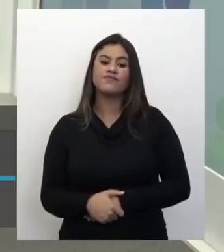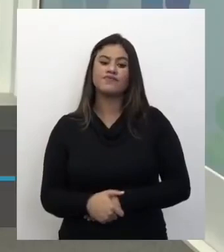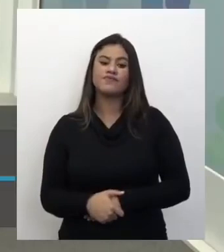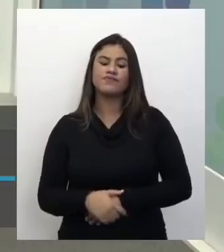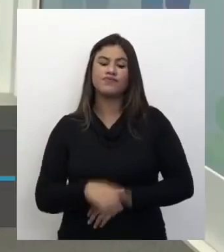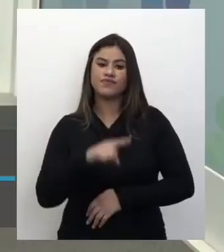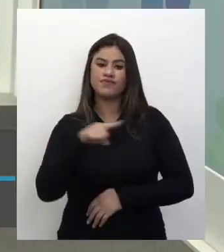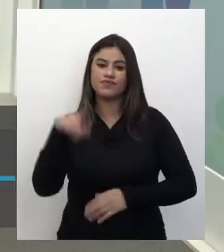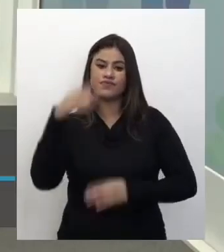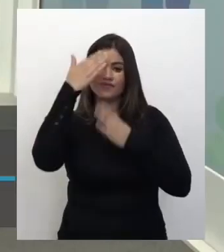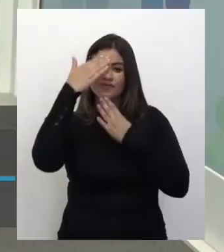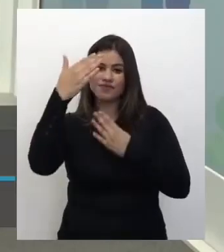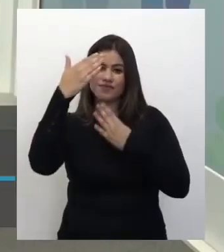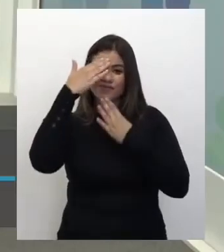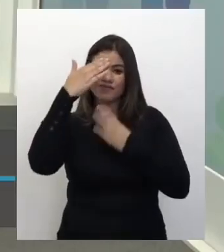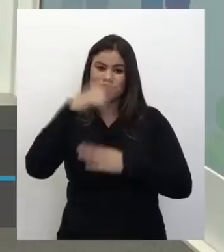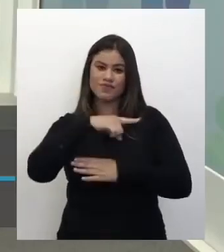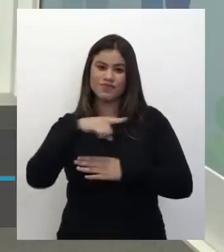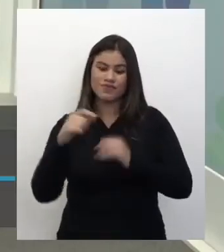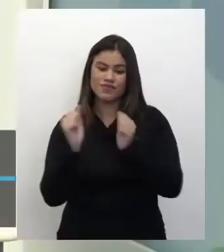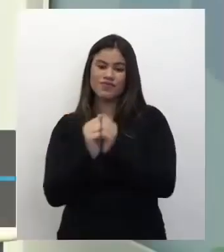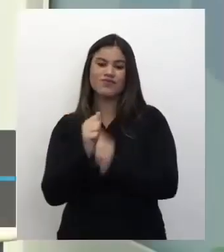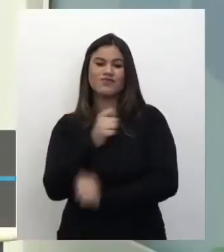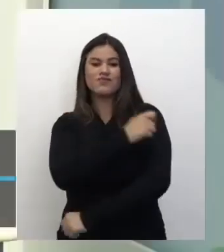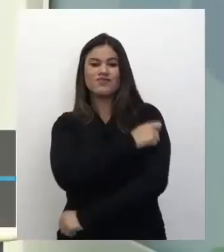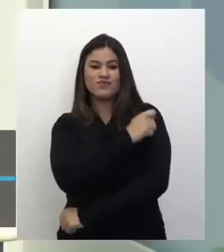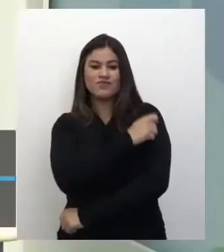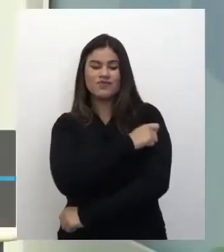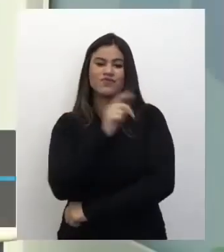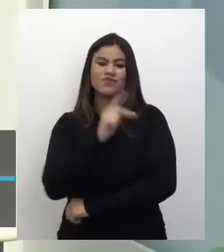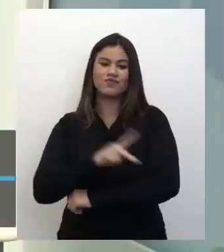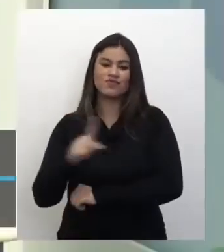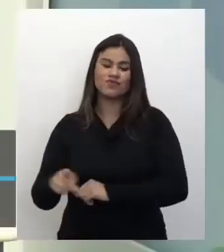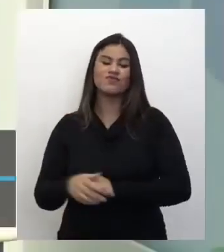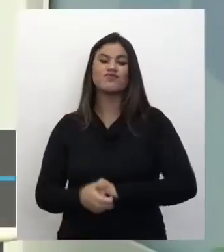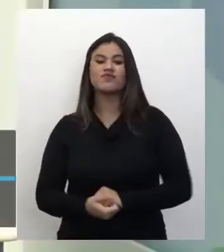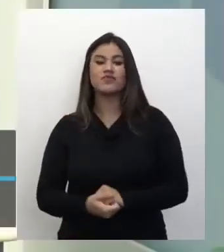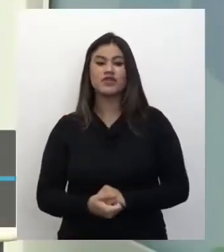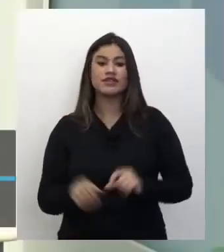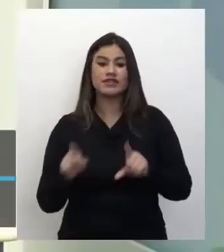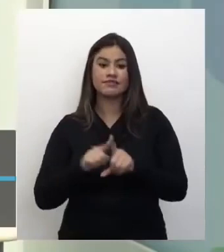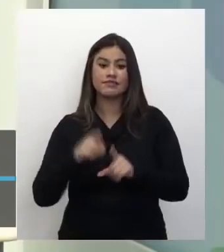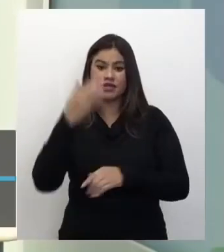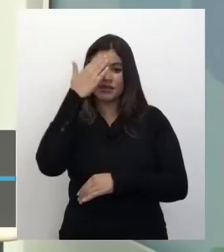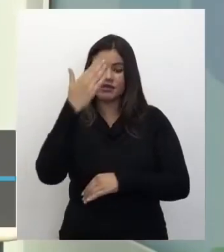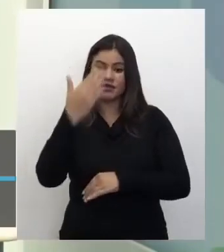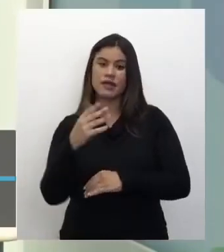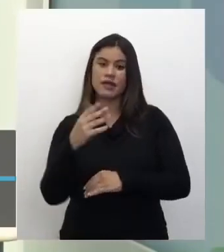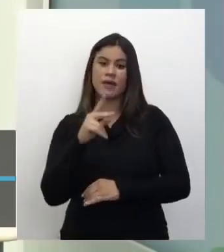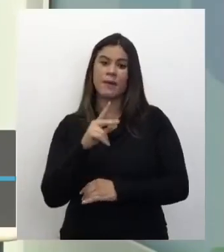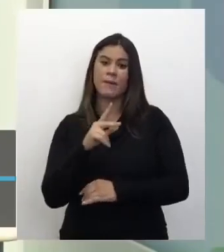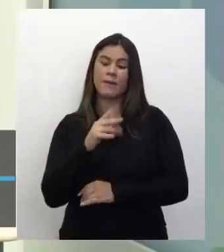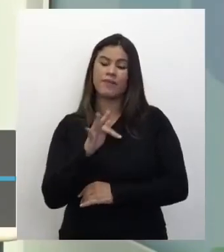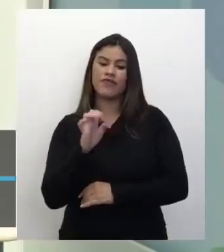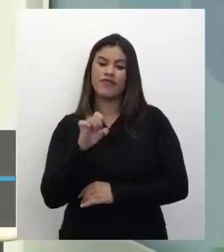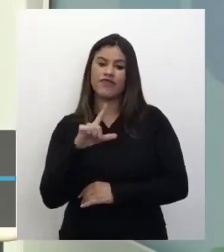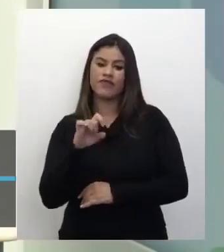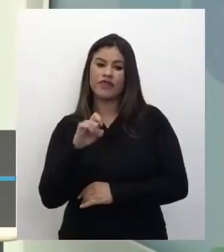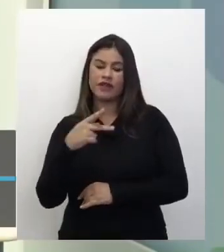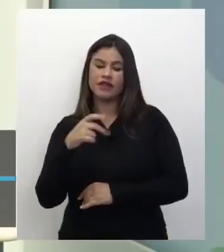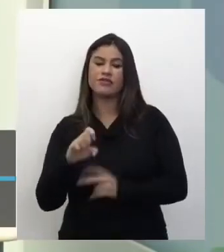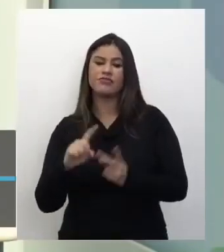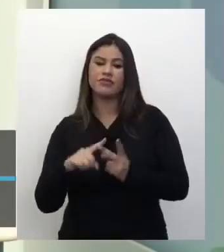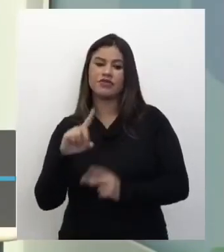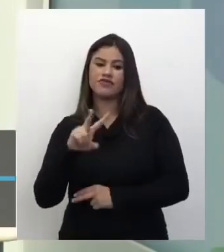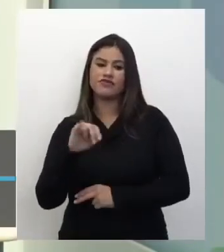Nós agradecemos a todos vocês, estudantes, professores que acompanharam. Gostaria de agradecer principalmente o Felipe, o Vinícius, a